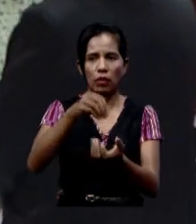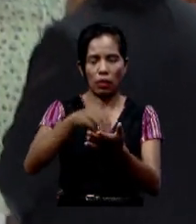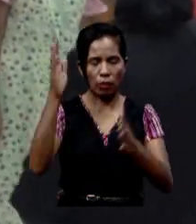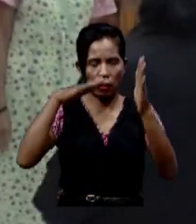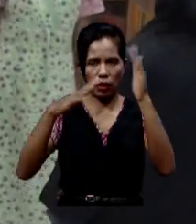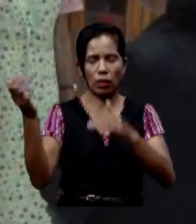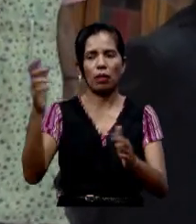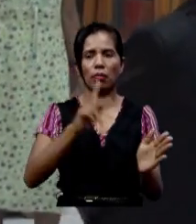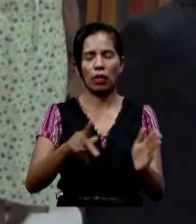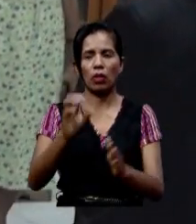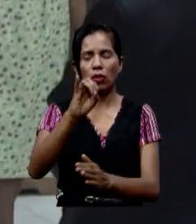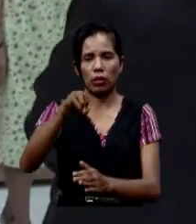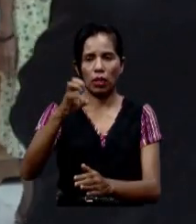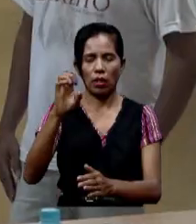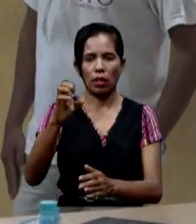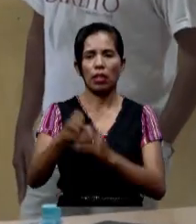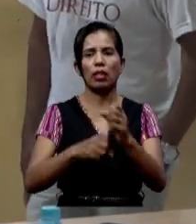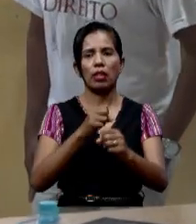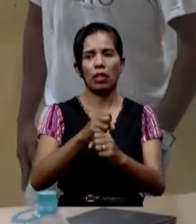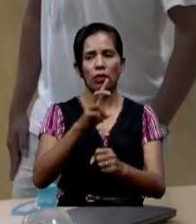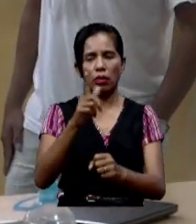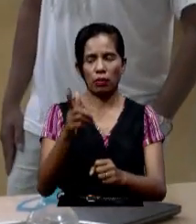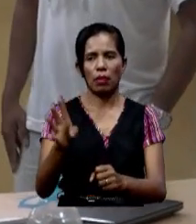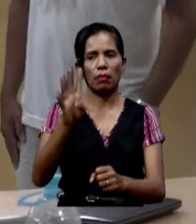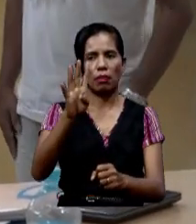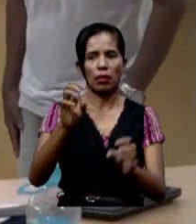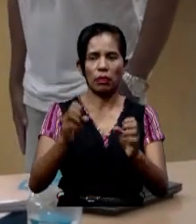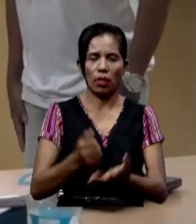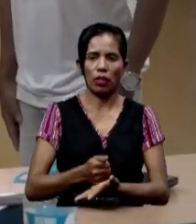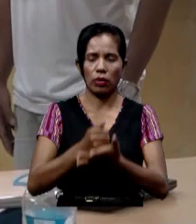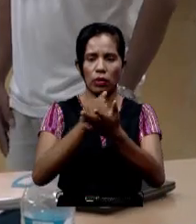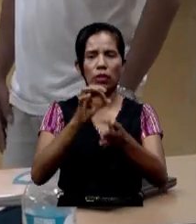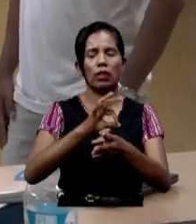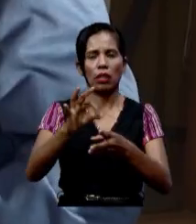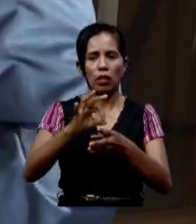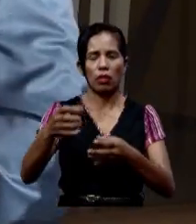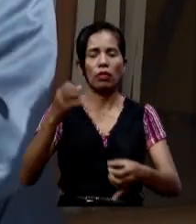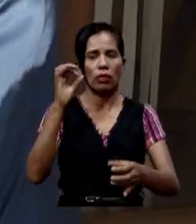plano Orçamento Geral do Estado tem ali um rural Senhat, onde Bele facilita centro de formação